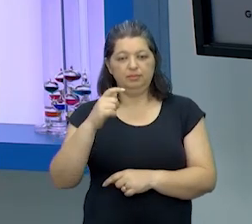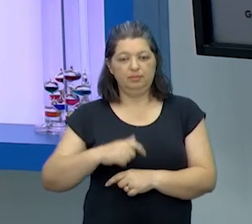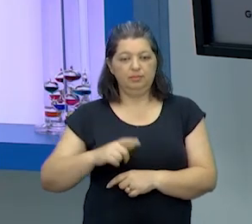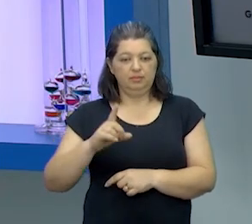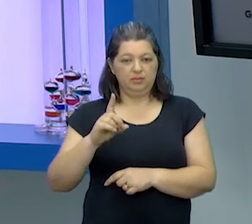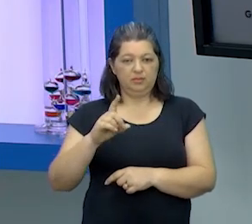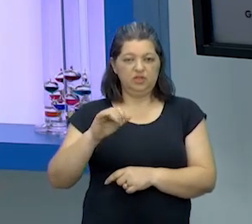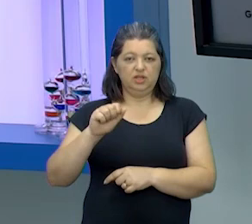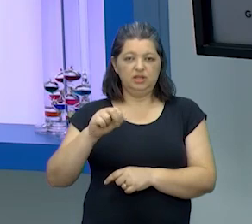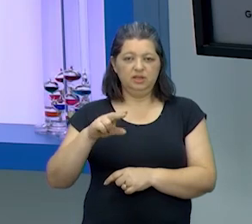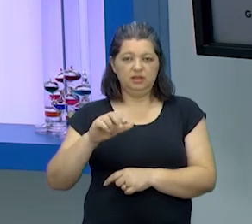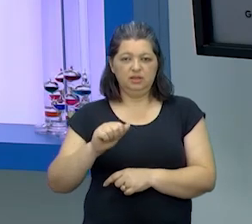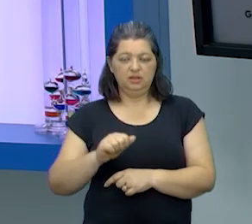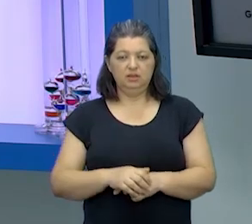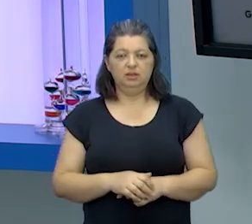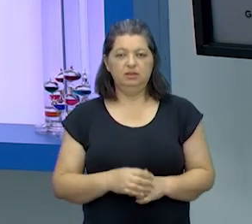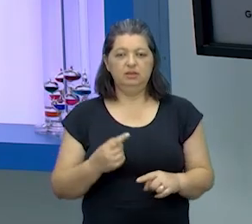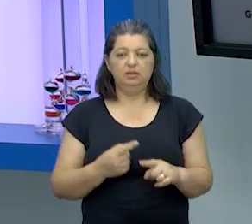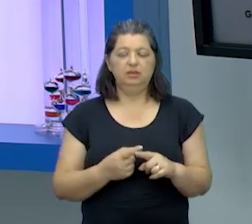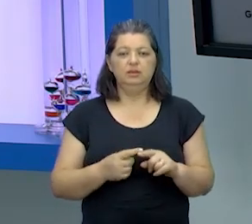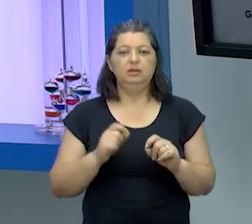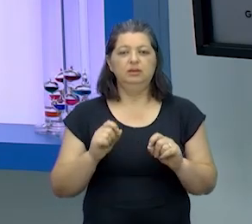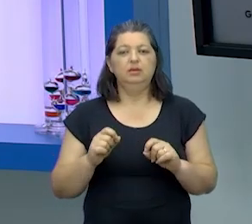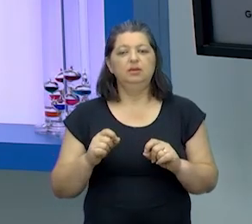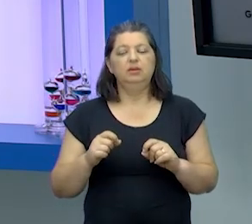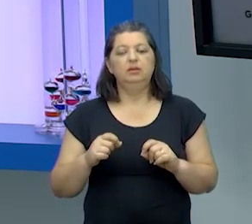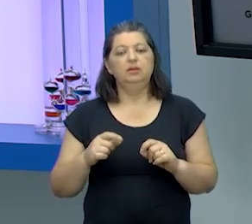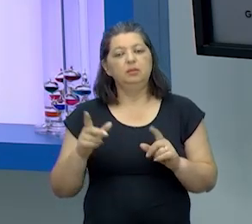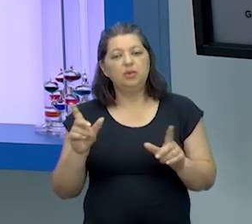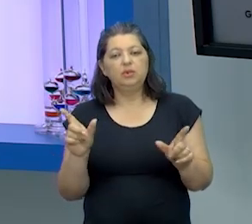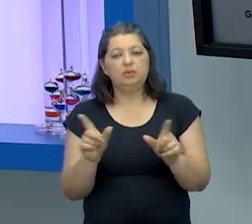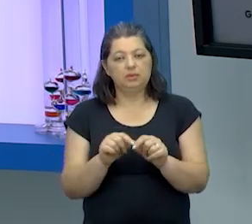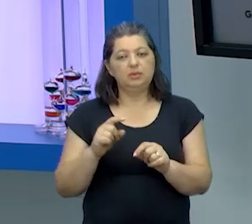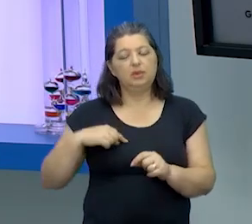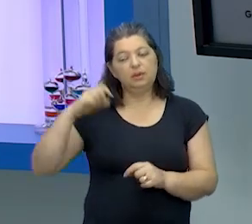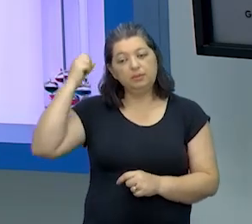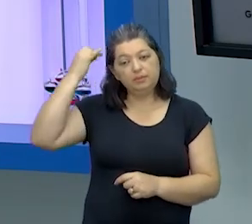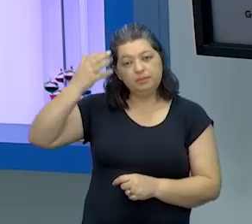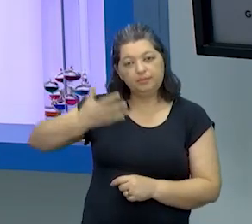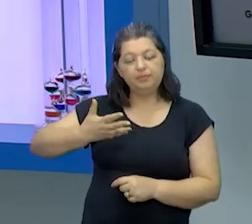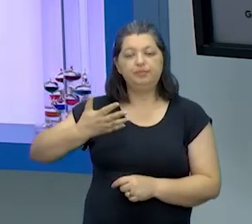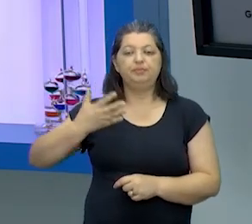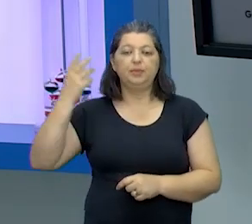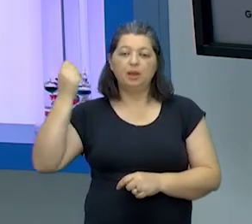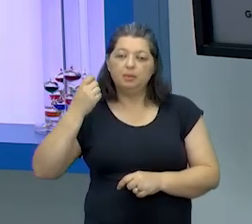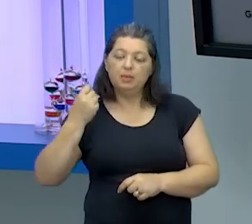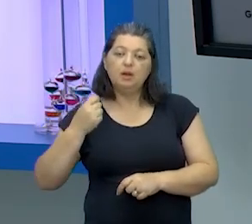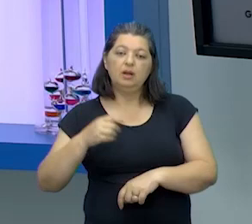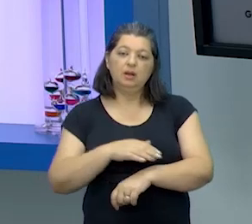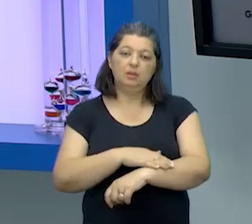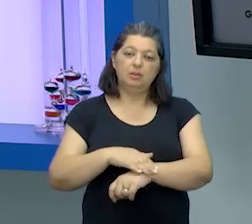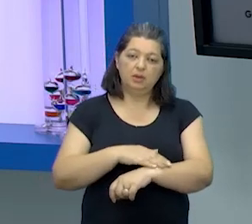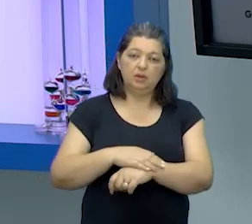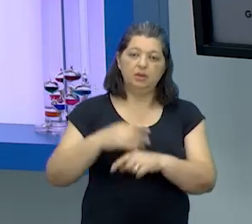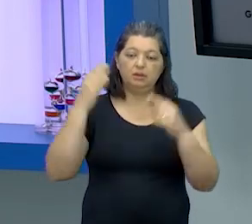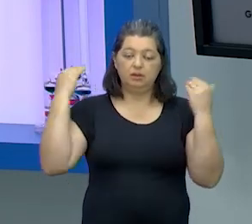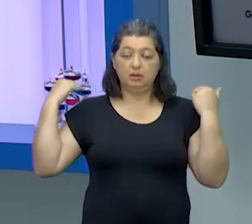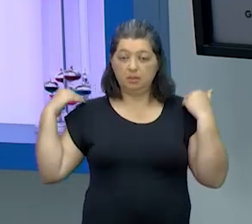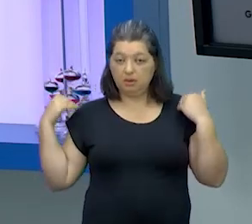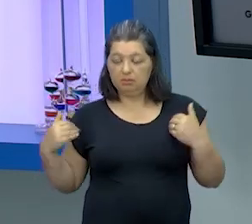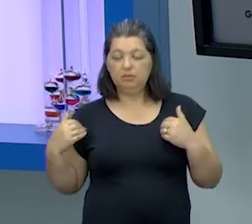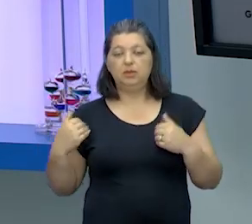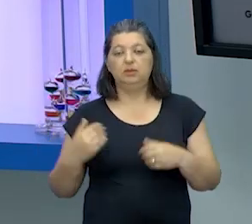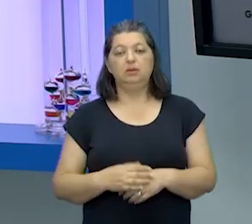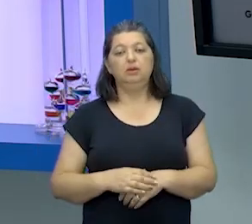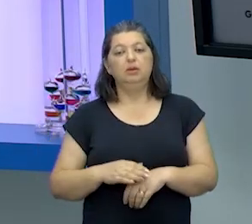aí carinhosamente de Edi. Eu vou começar a minha descrição. Sou branca, cabelos e olhos castanhos, cabelos compridos.